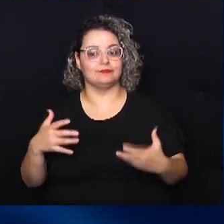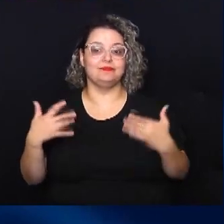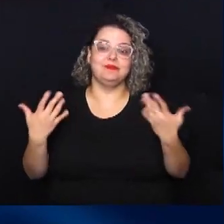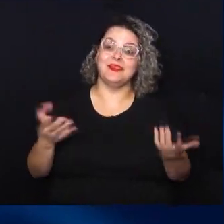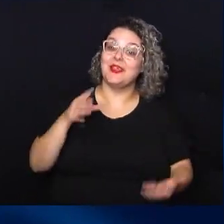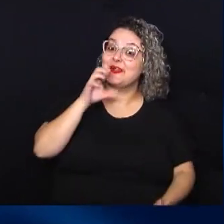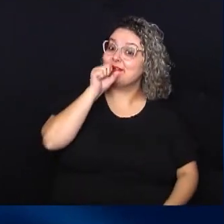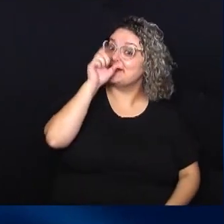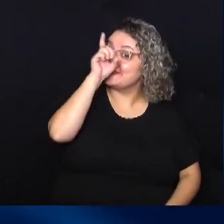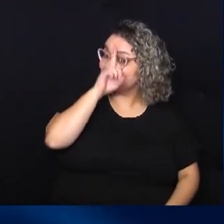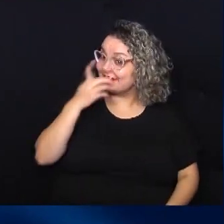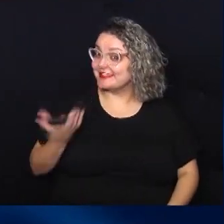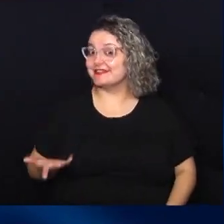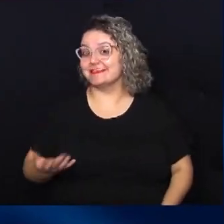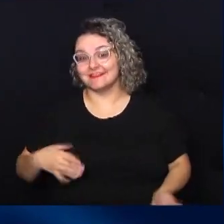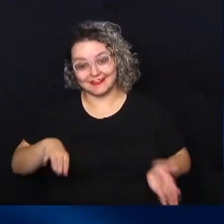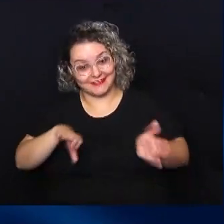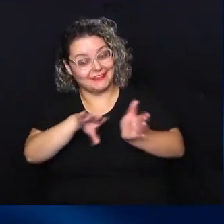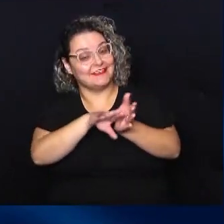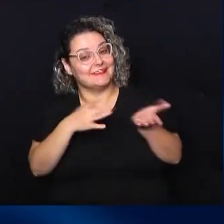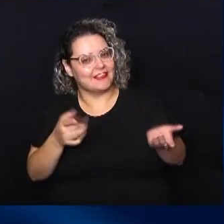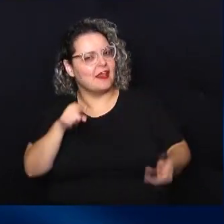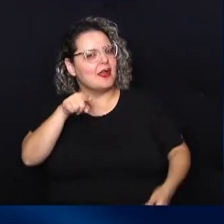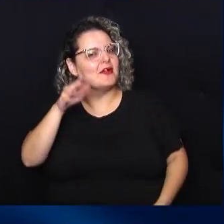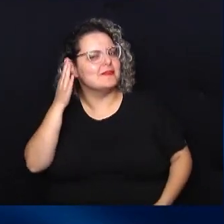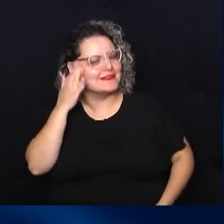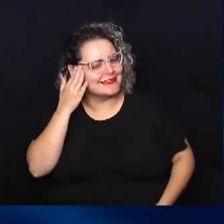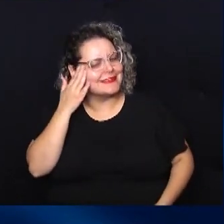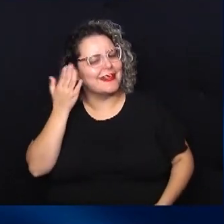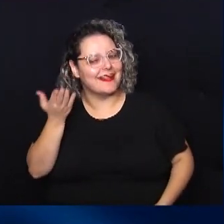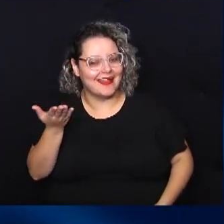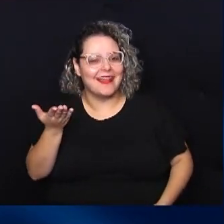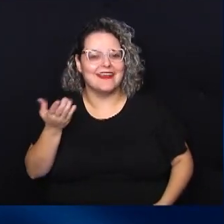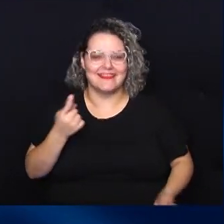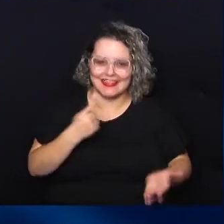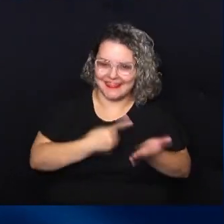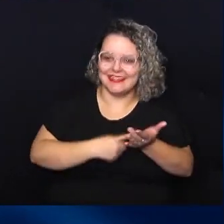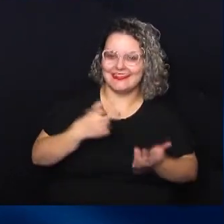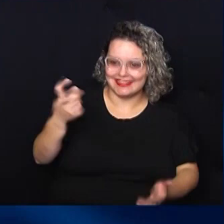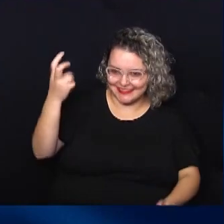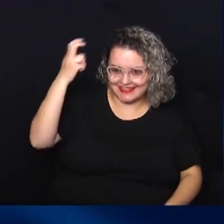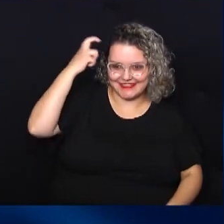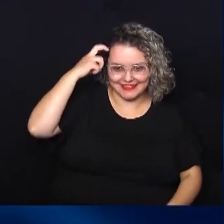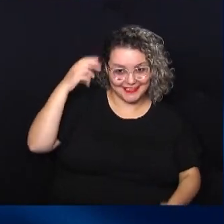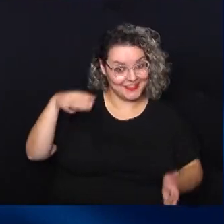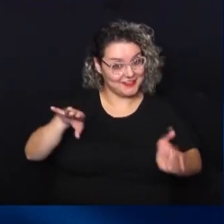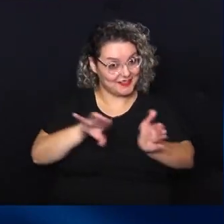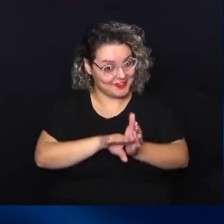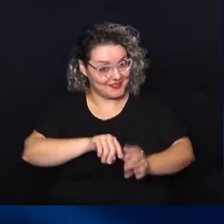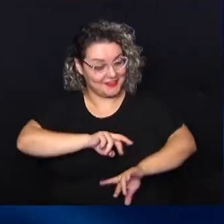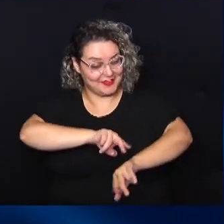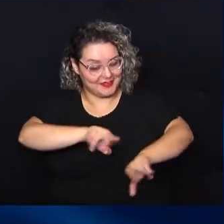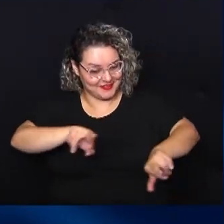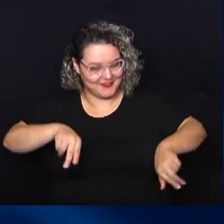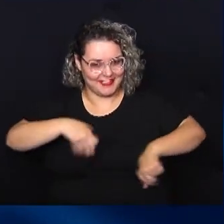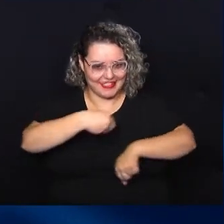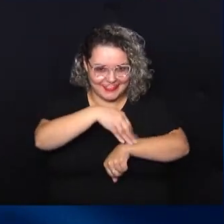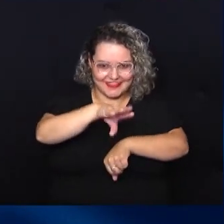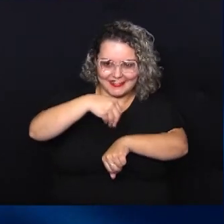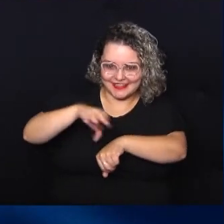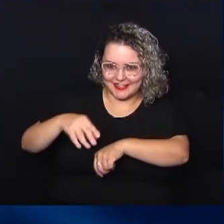de semana está chegando e você já sabe, a agenda cultural chega trazendo muitas